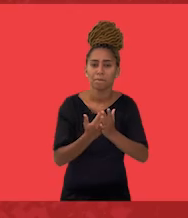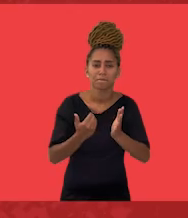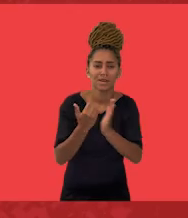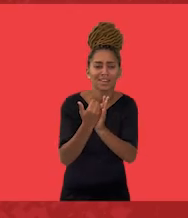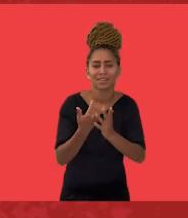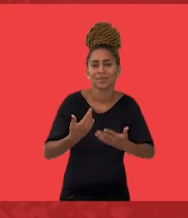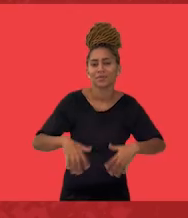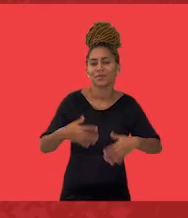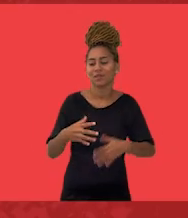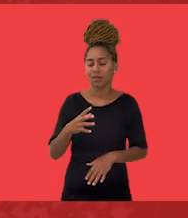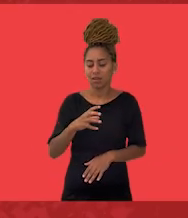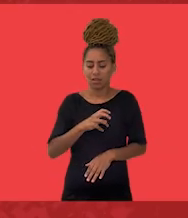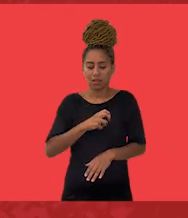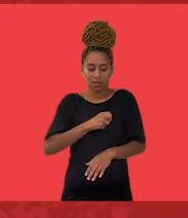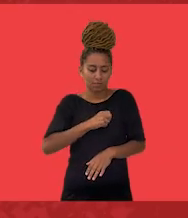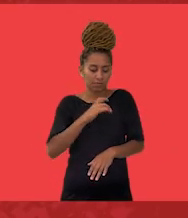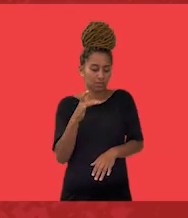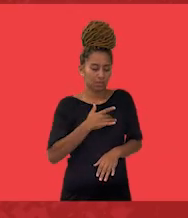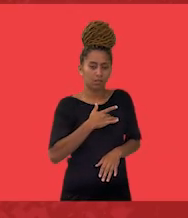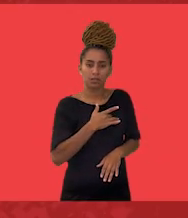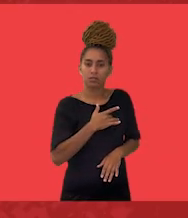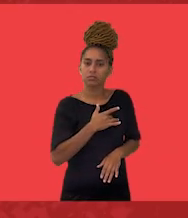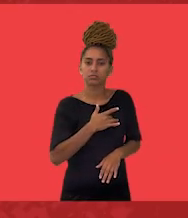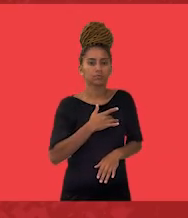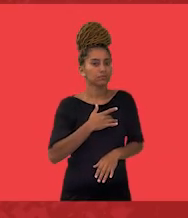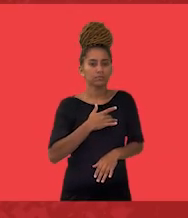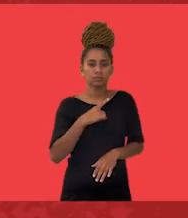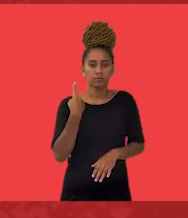tresloucado, de um corpo insone sonhando em vigília.